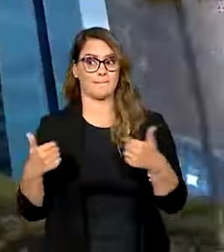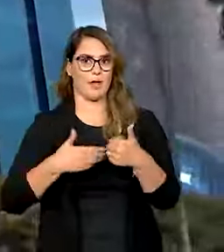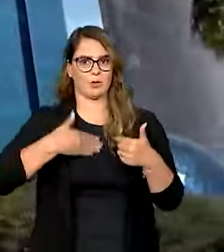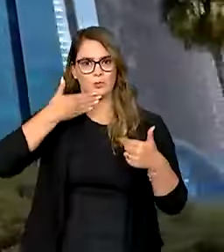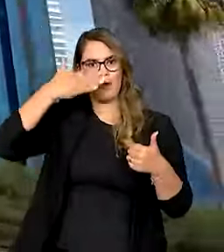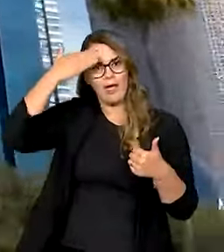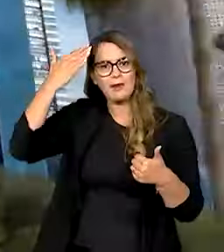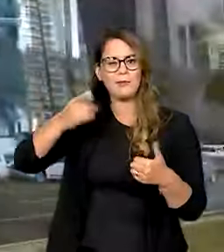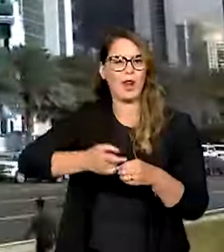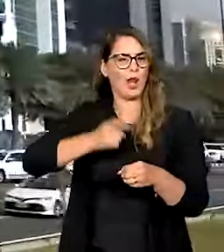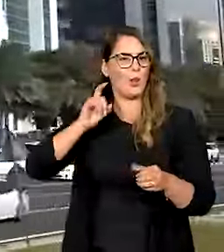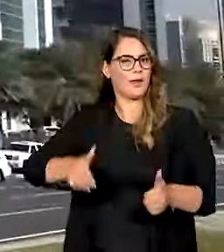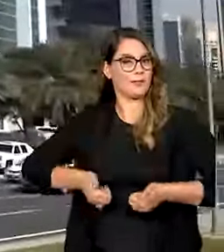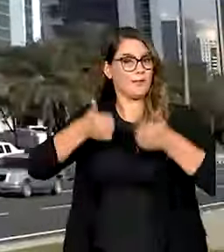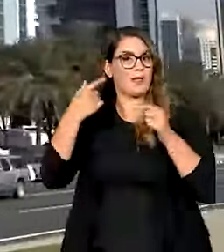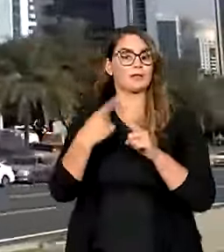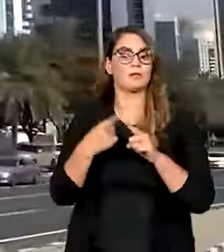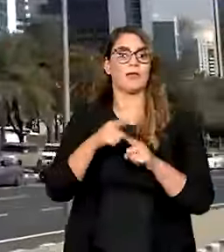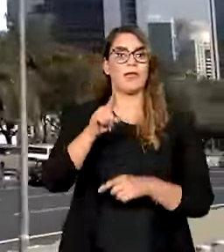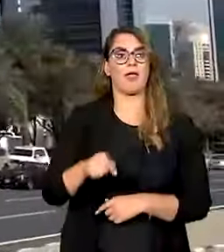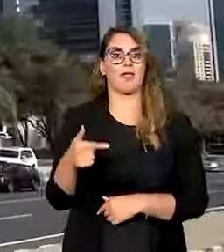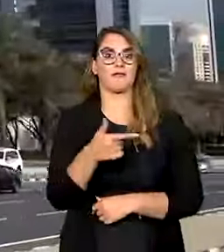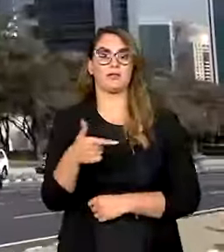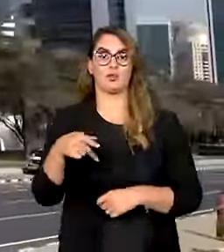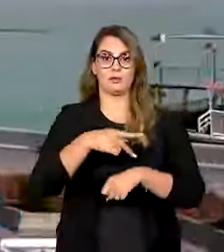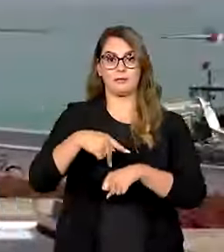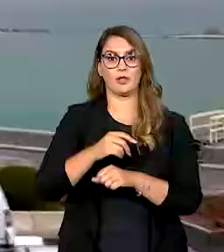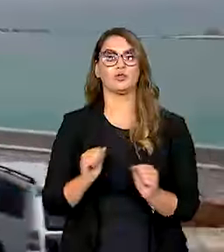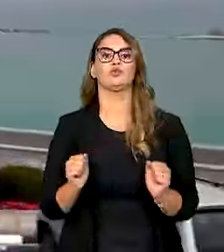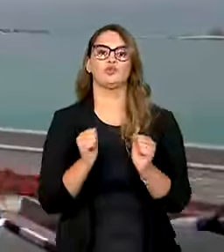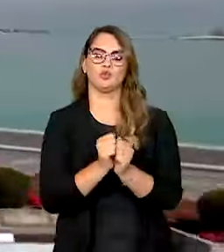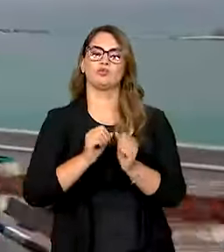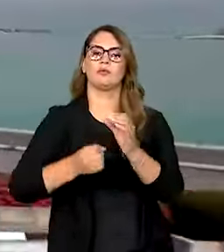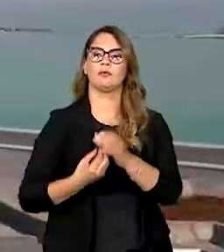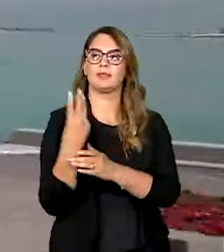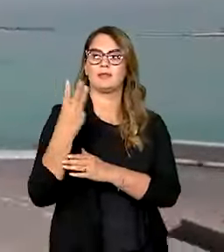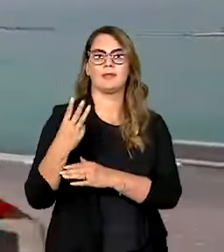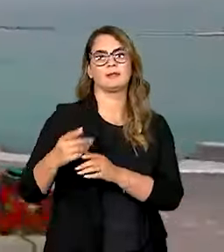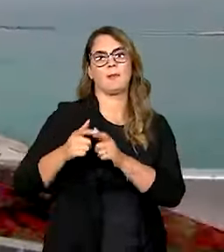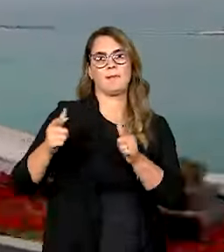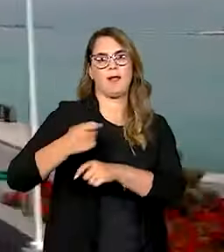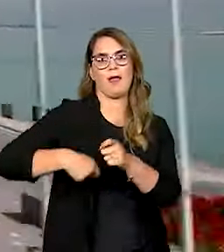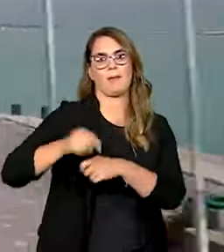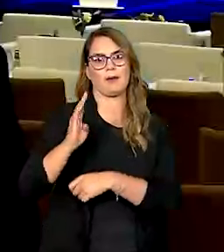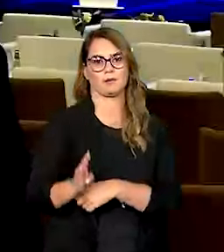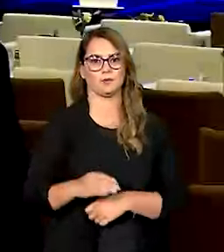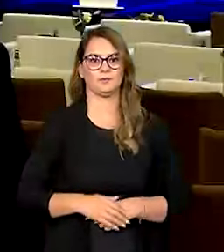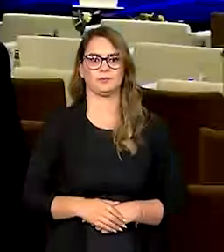porém, muito mais lucrativa, pois são 22 países que, juntos, formam o terceiro maior mercado para produtos